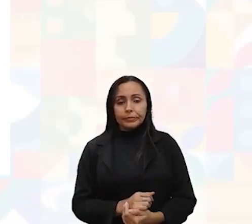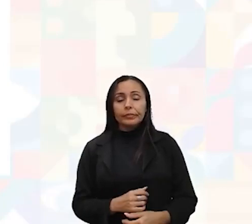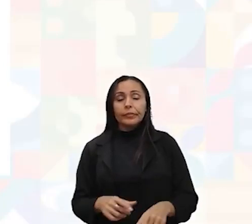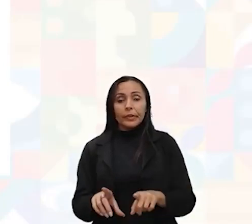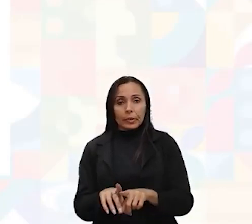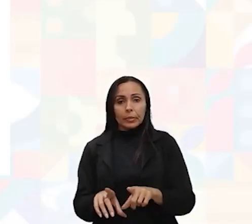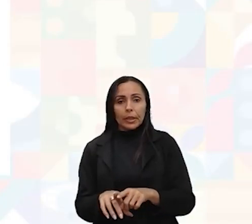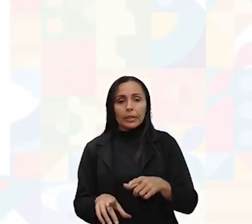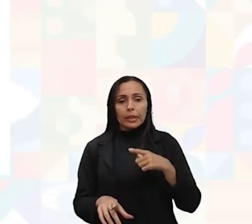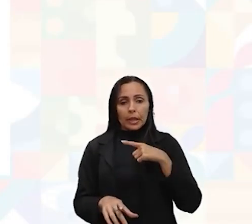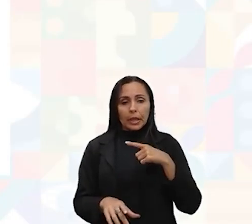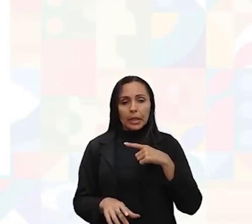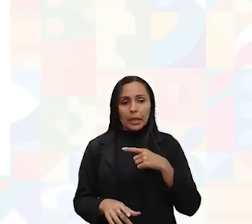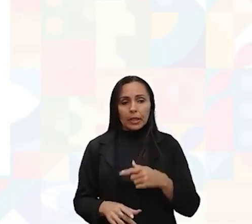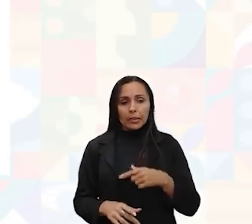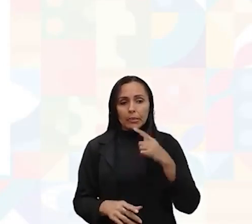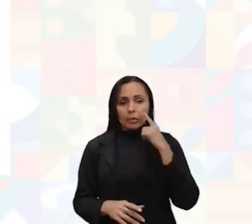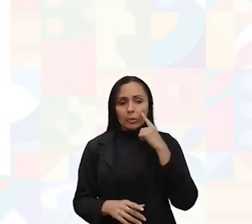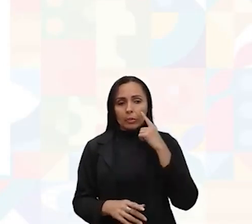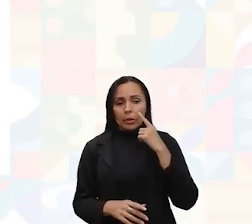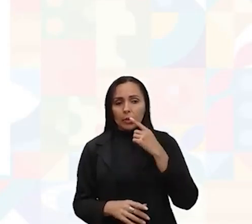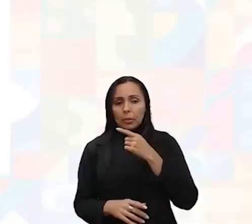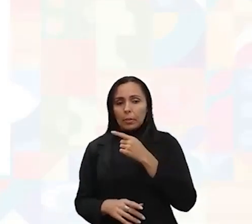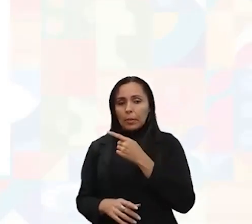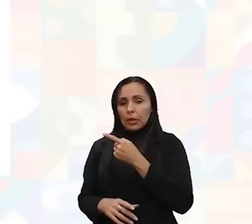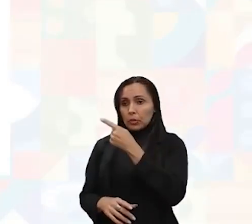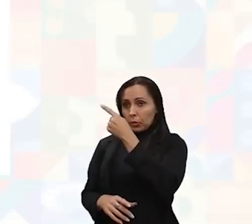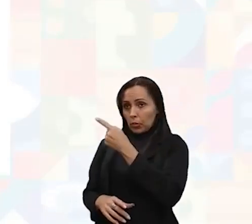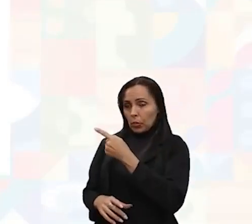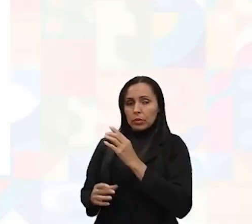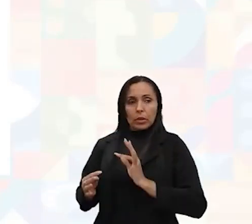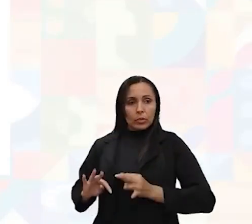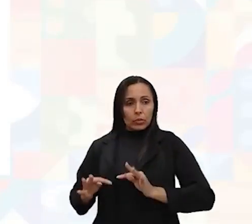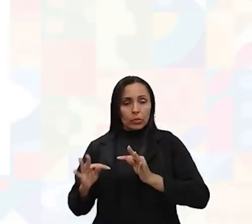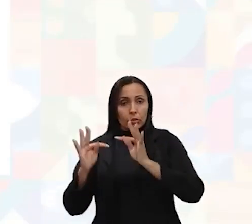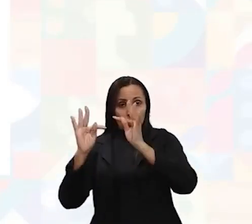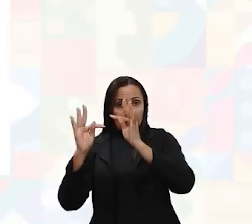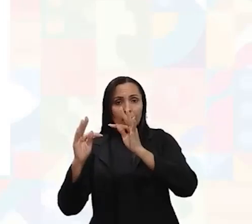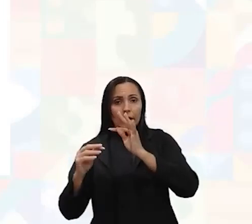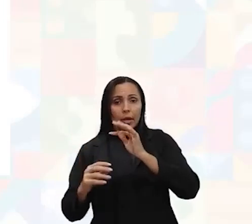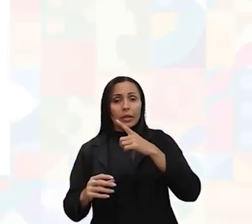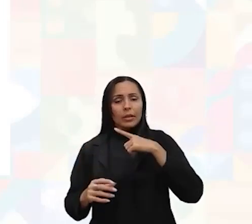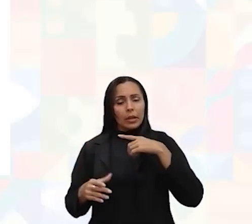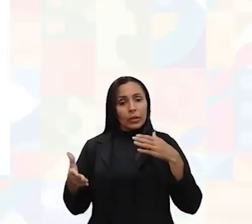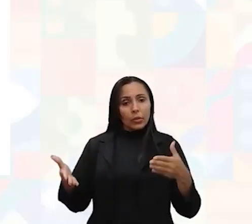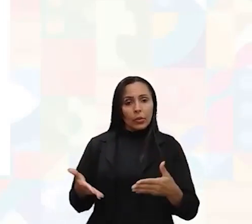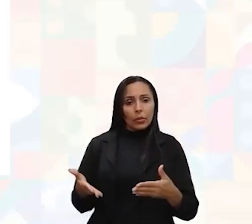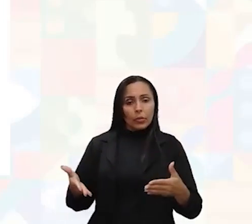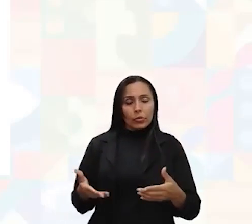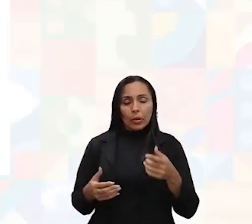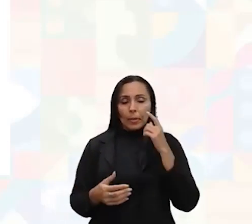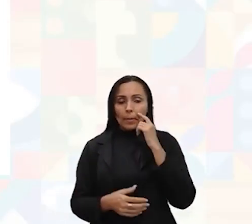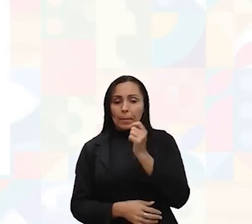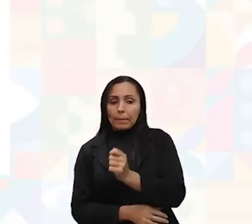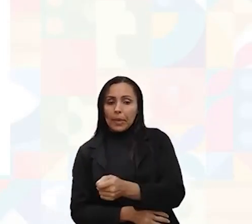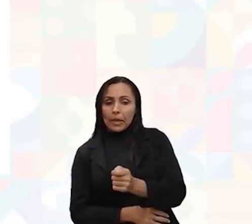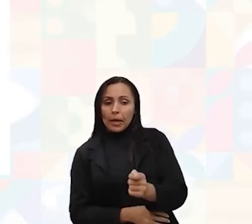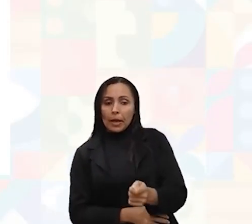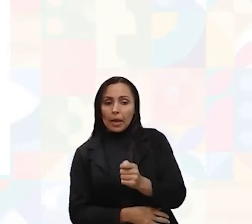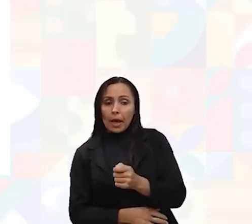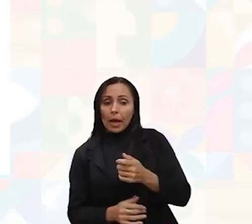tem um pouco, subindo mais um pouco essa tecnologia, tem também hoje bengalas